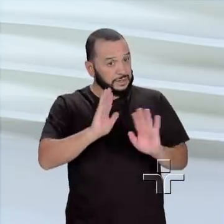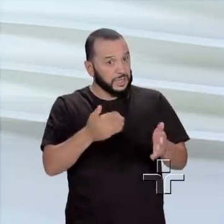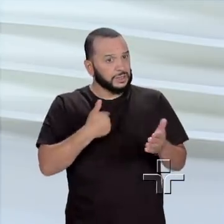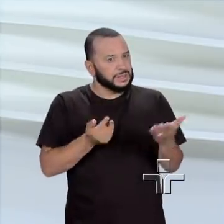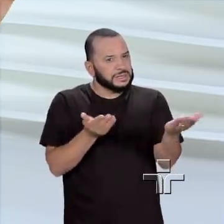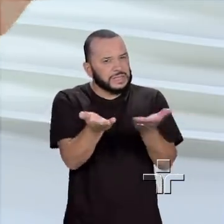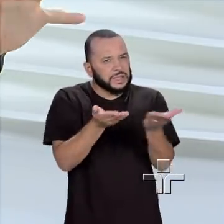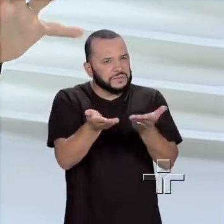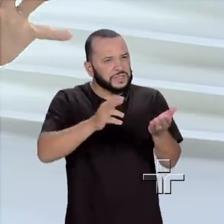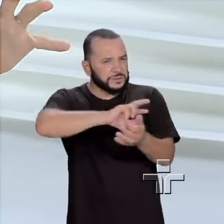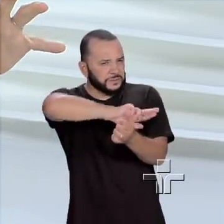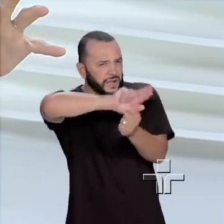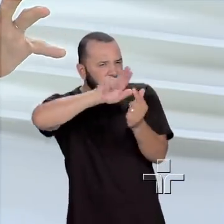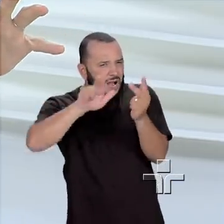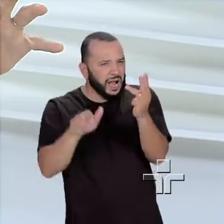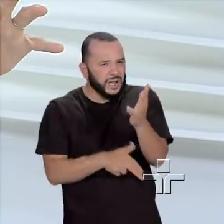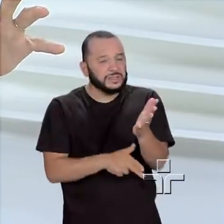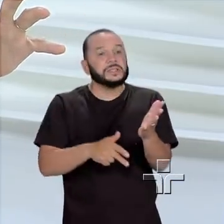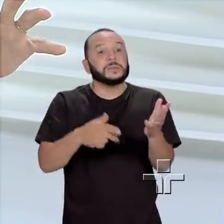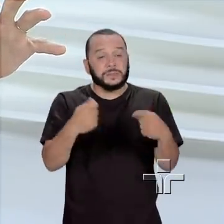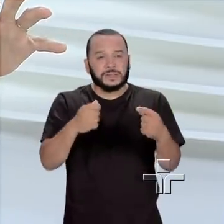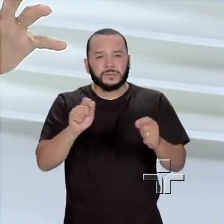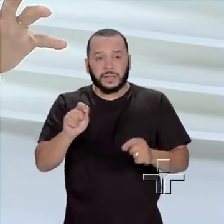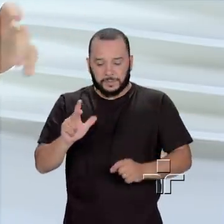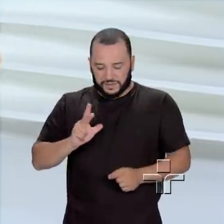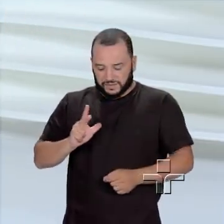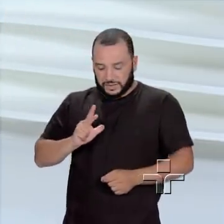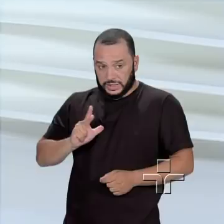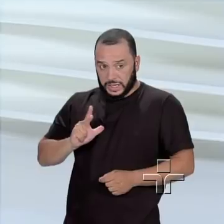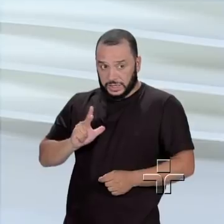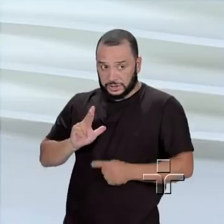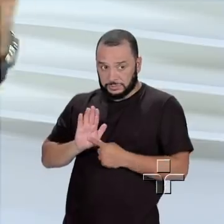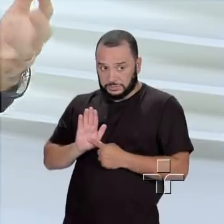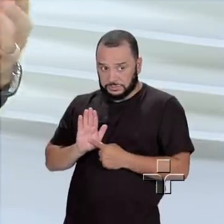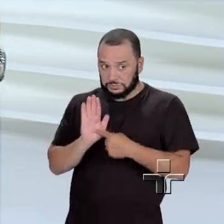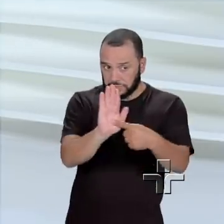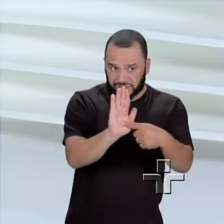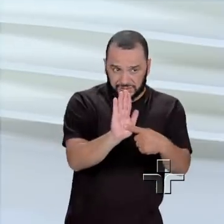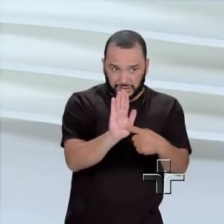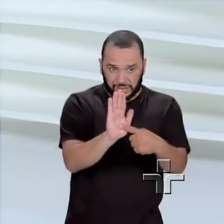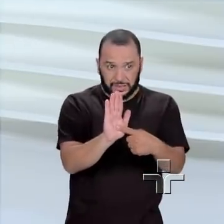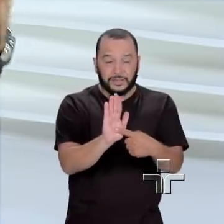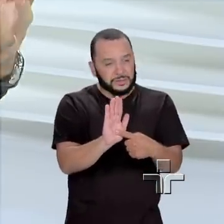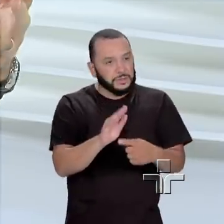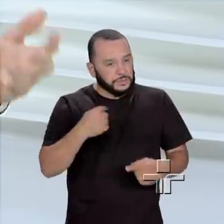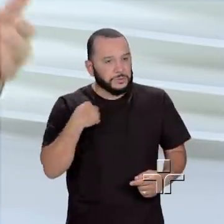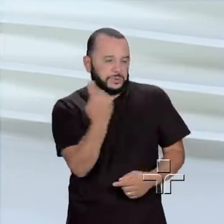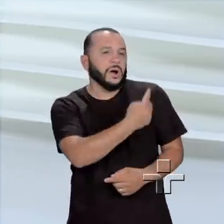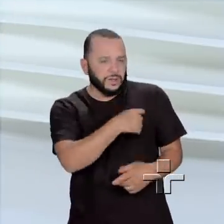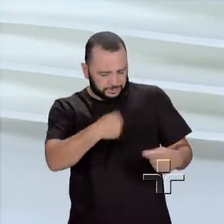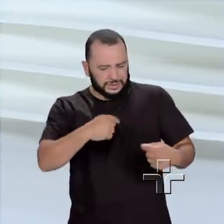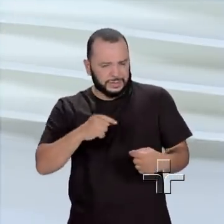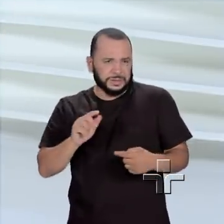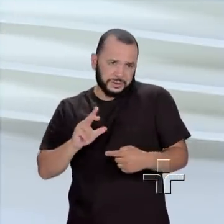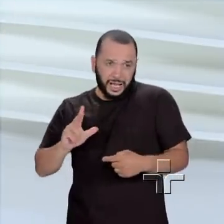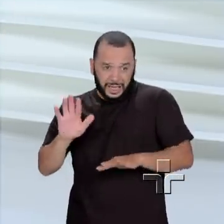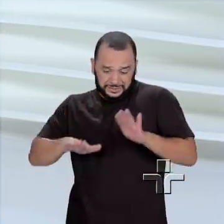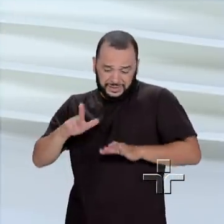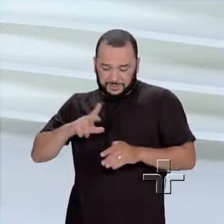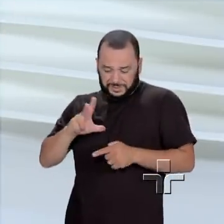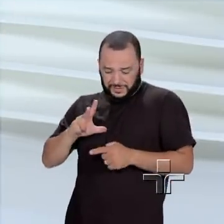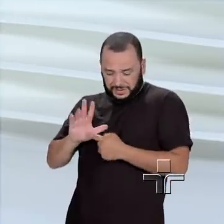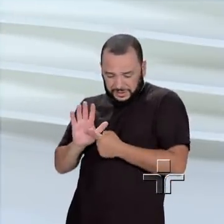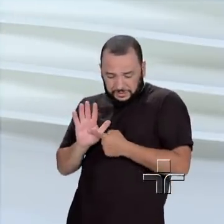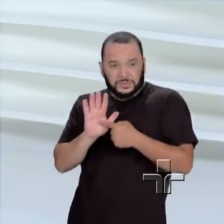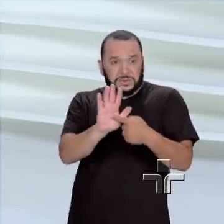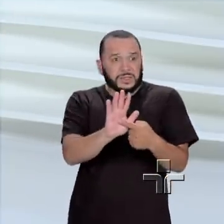de pelo menos parte da nossa privacidade. E nós, para termos esse serviço, temos que entregar isso, porque senão não vai chegar uma coisa para